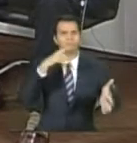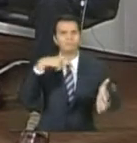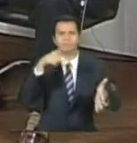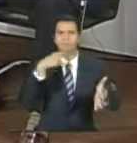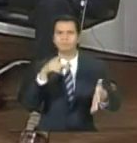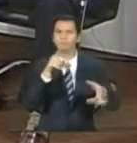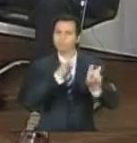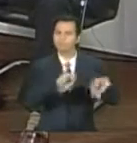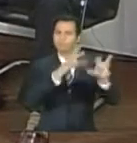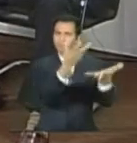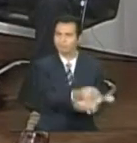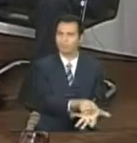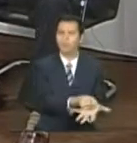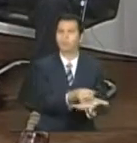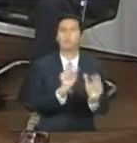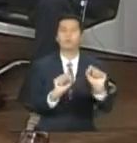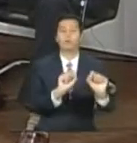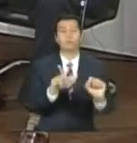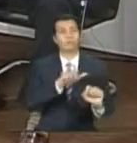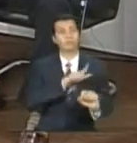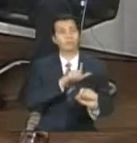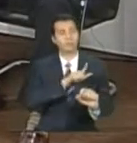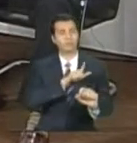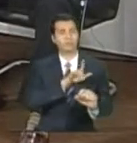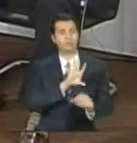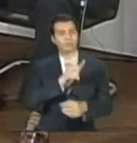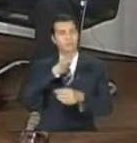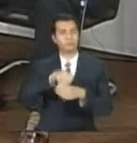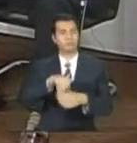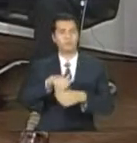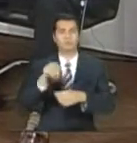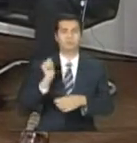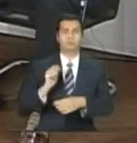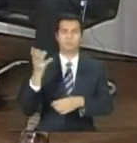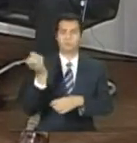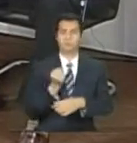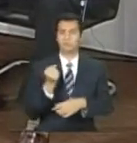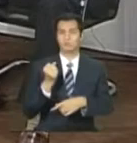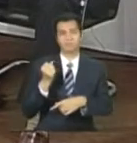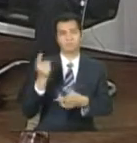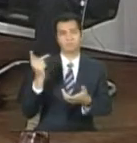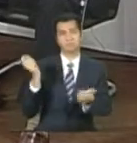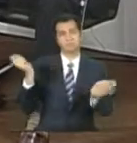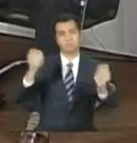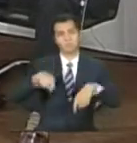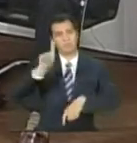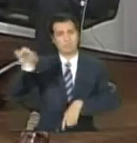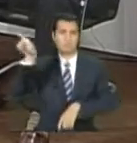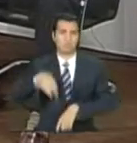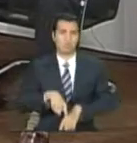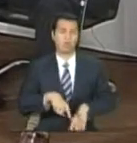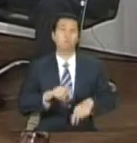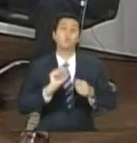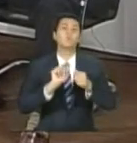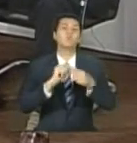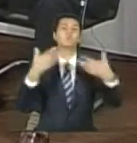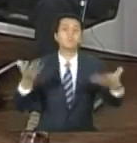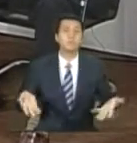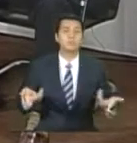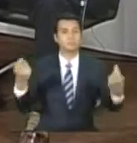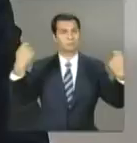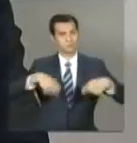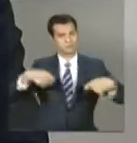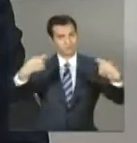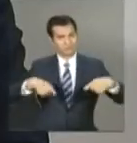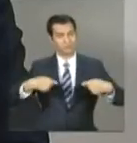podendo levar a um cancelamento do benefício. E aí como proceder? O gestor municipal, o técnico, tem que recolocar o cadastro